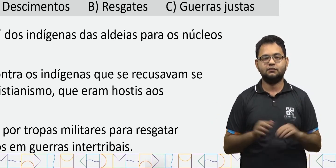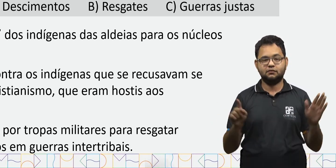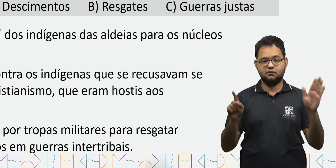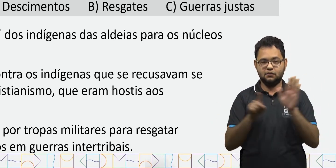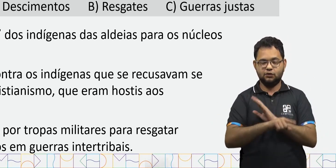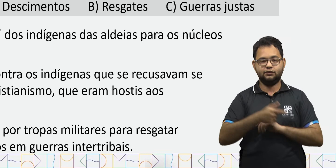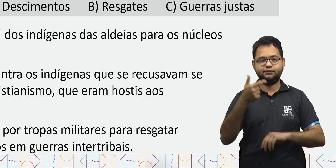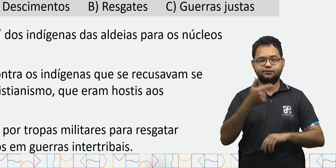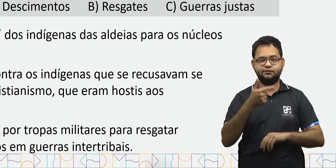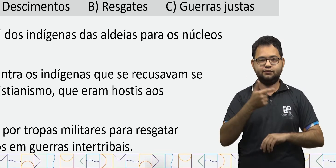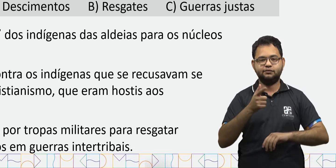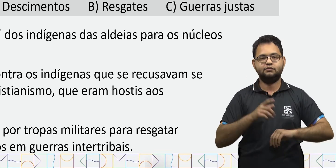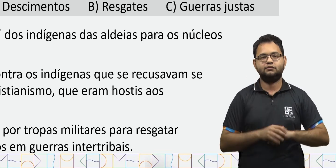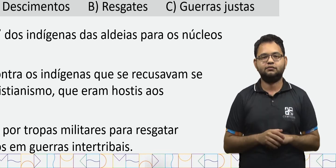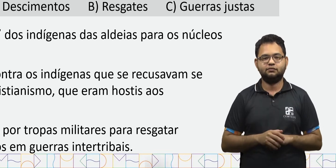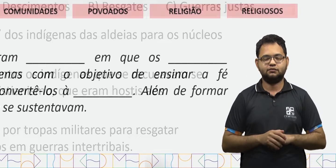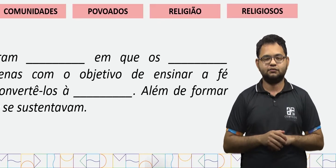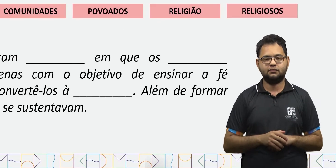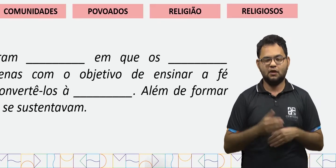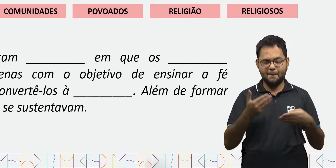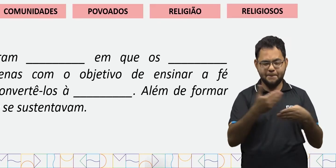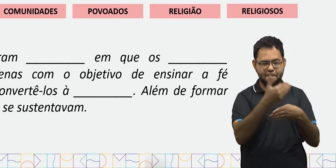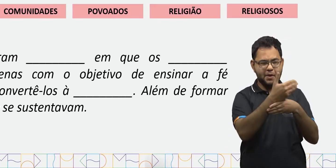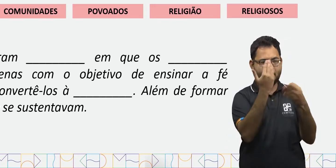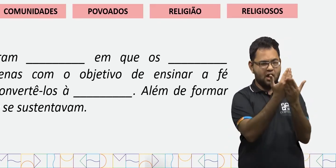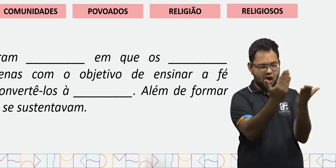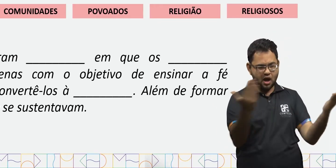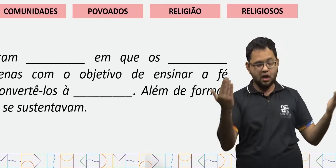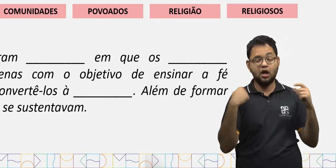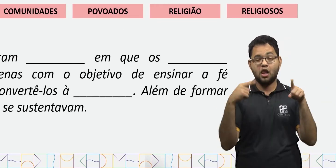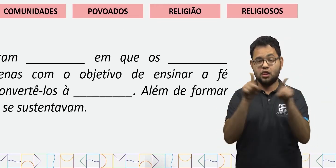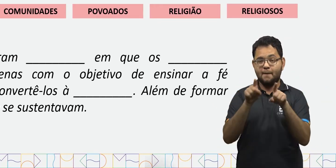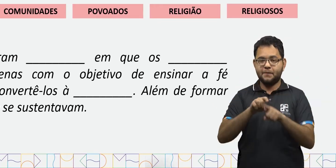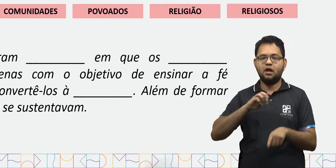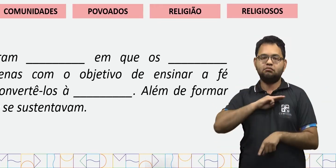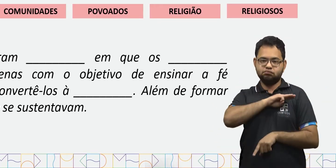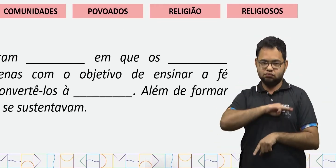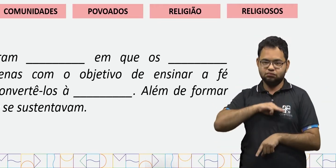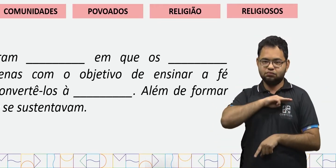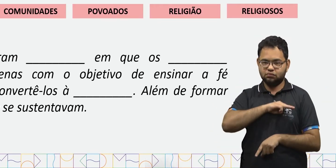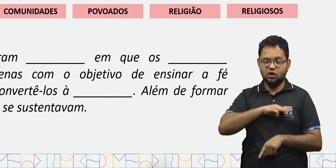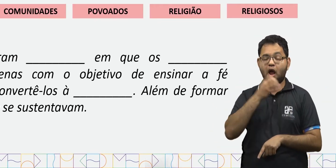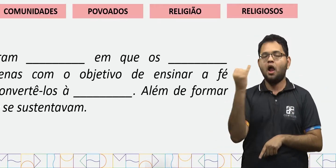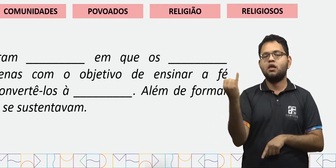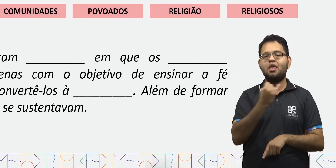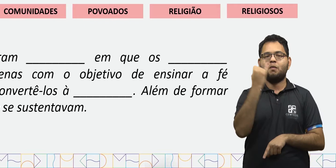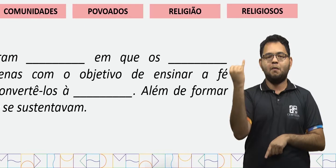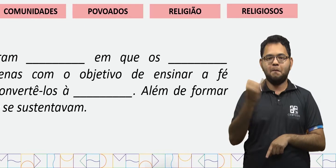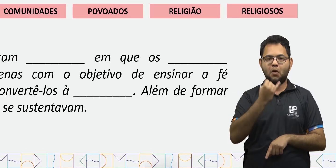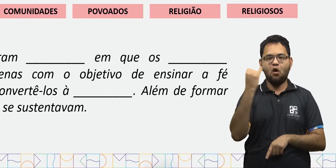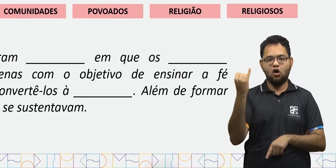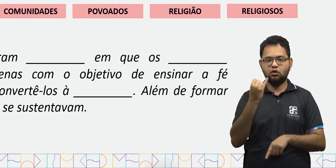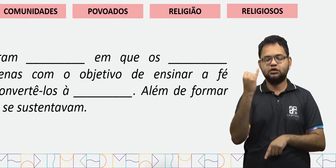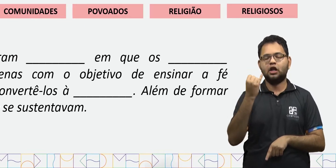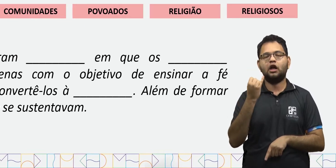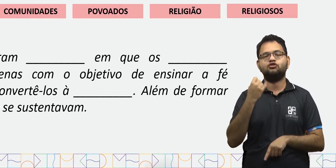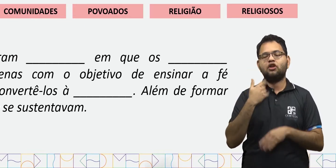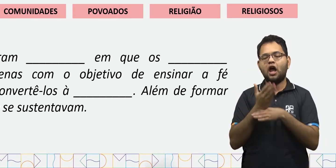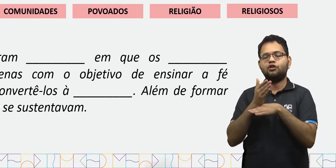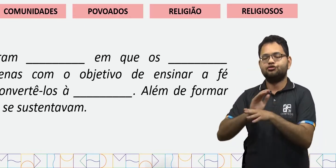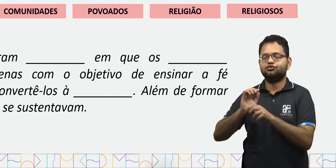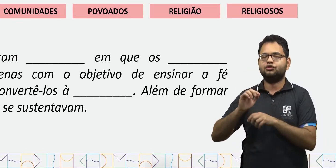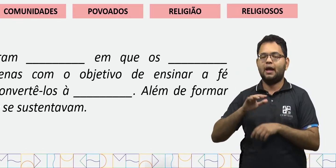Letra B. Acertou? Parabéns. Atividade 2. Além dos fortes, as missões foram